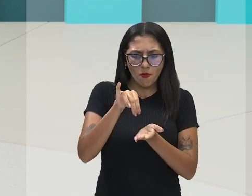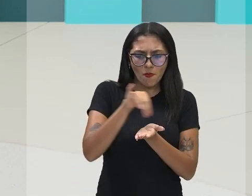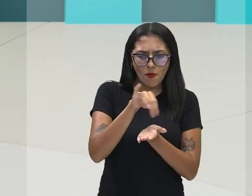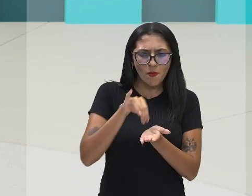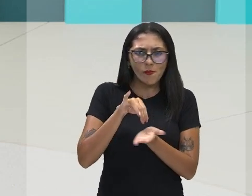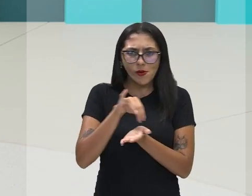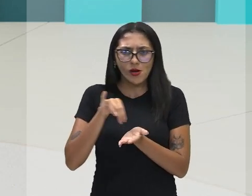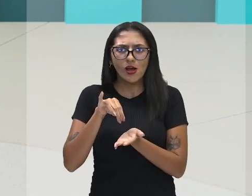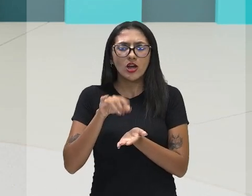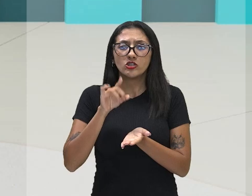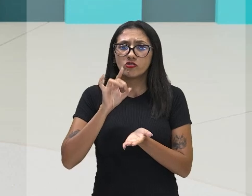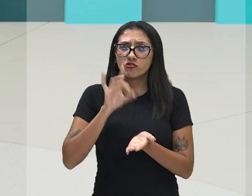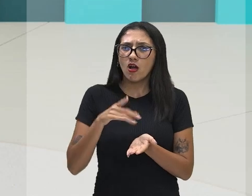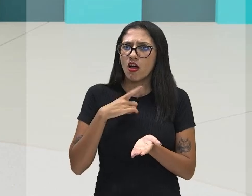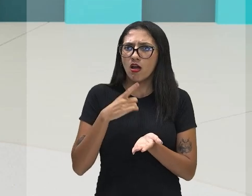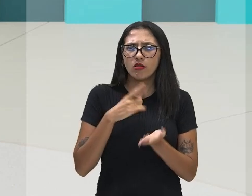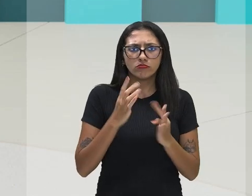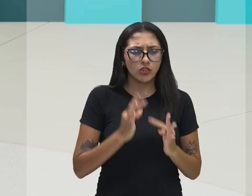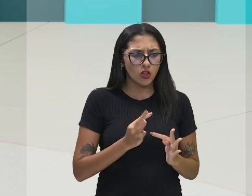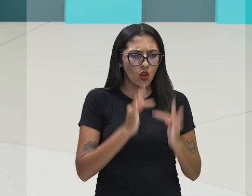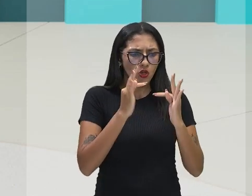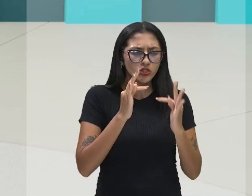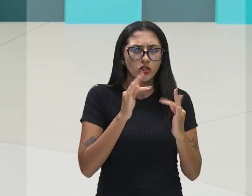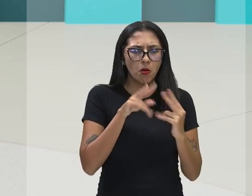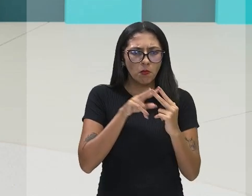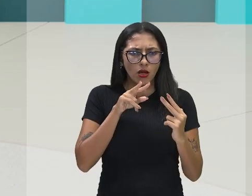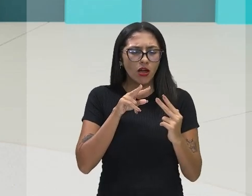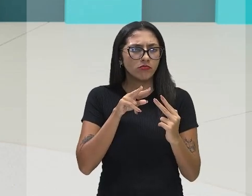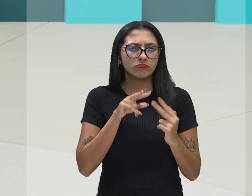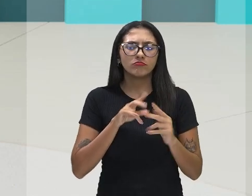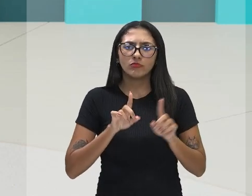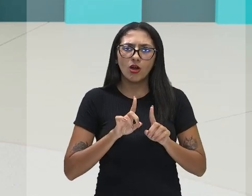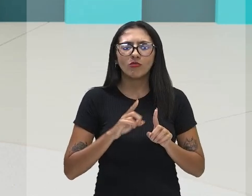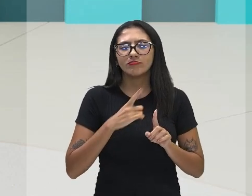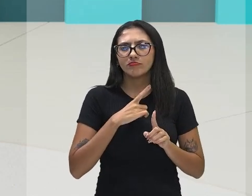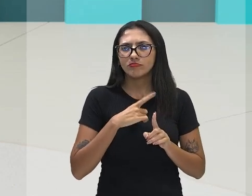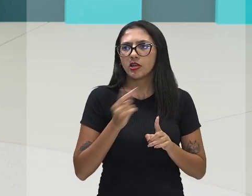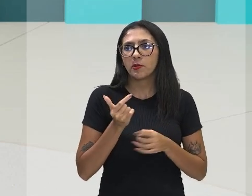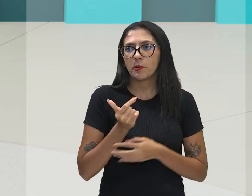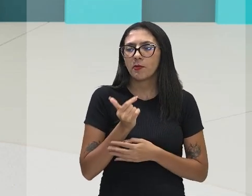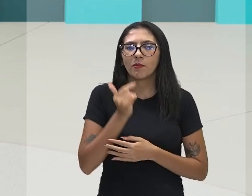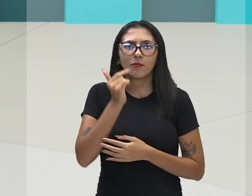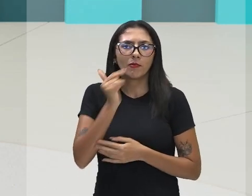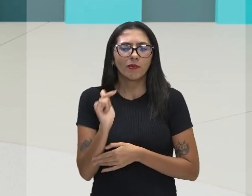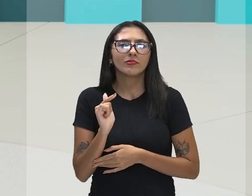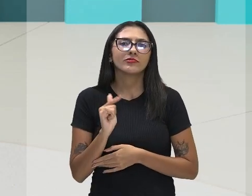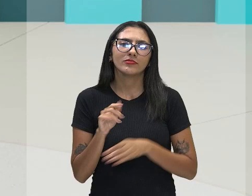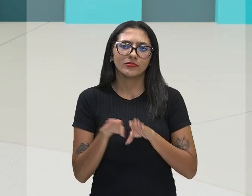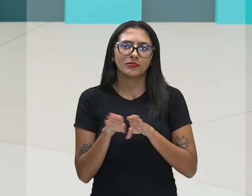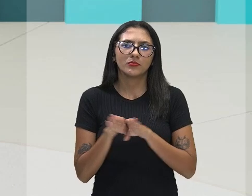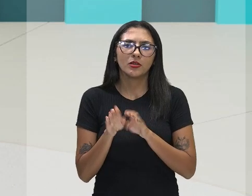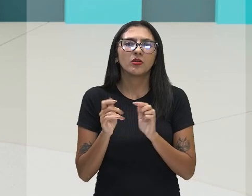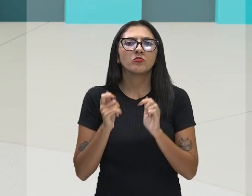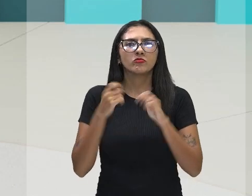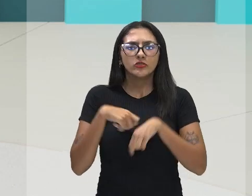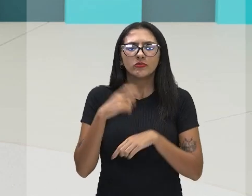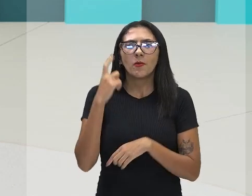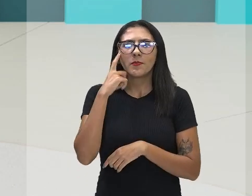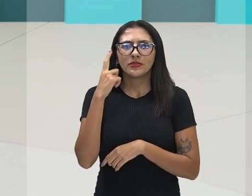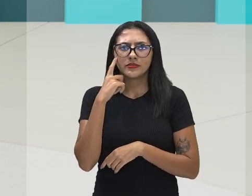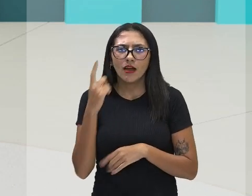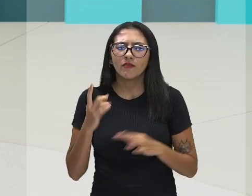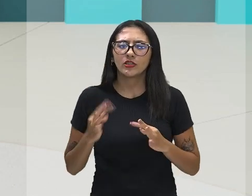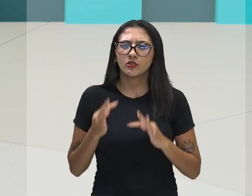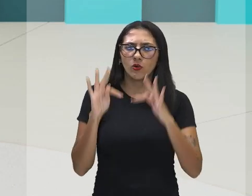só no tabuleiro virtual. Há diversos universos maravilhosos criados, pensados ali para